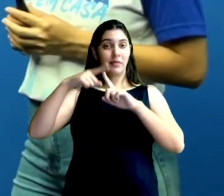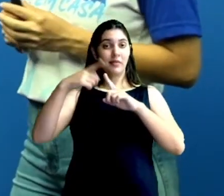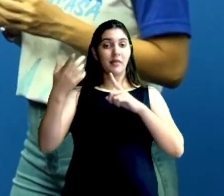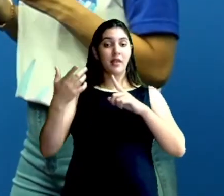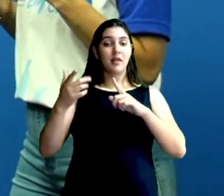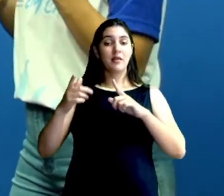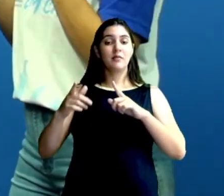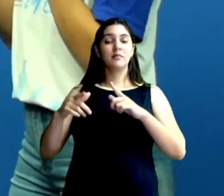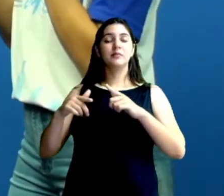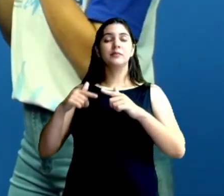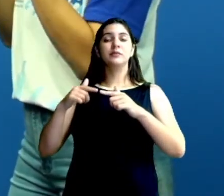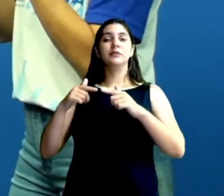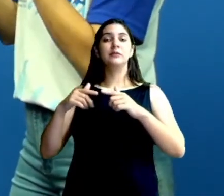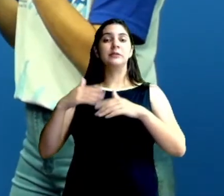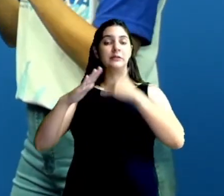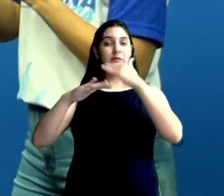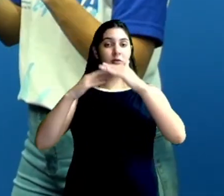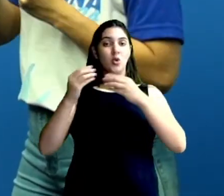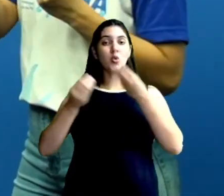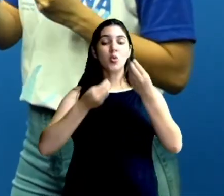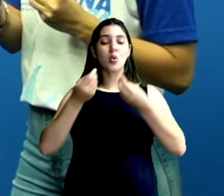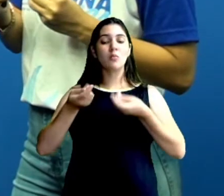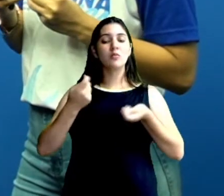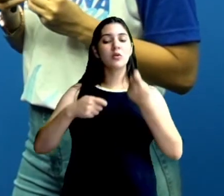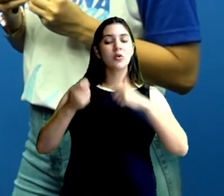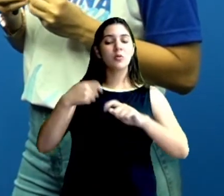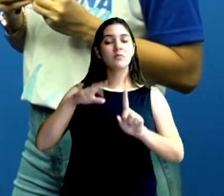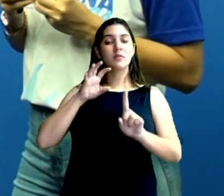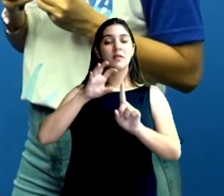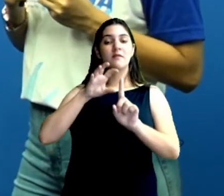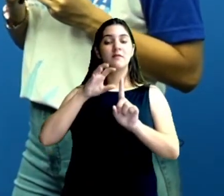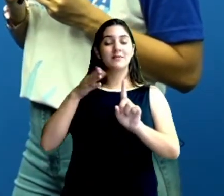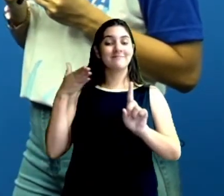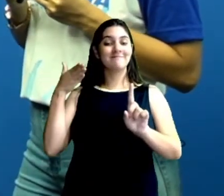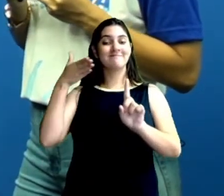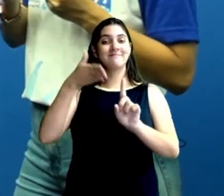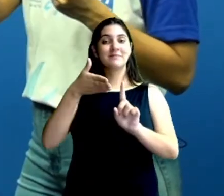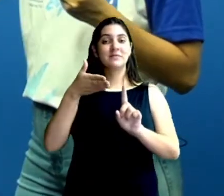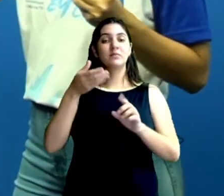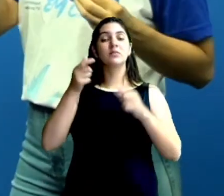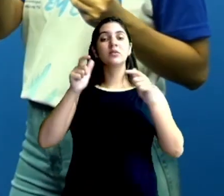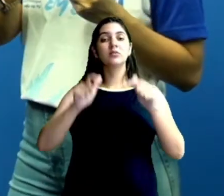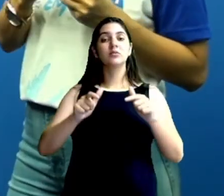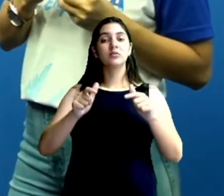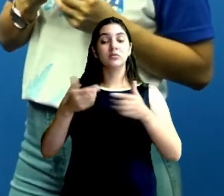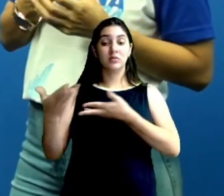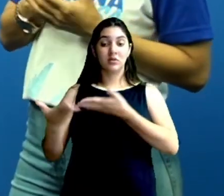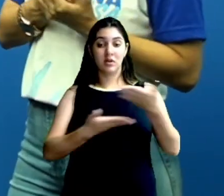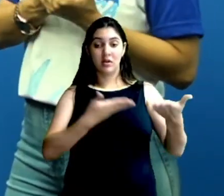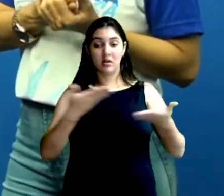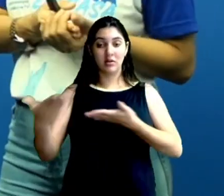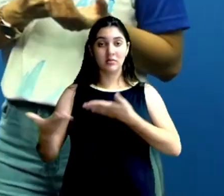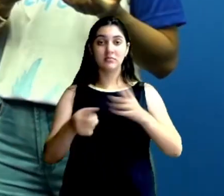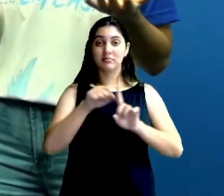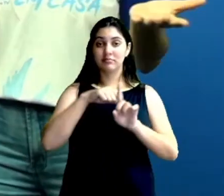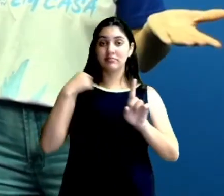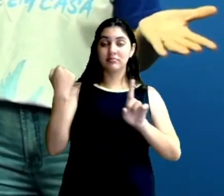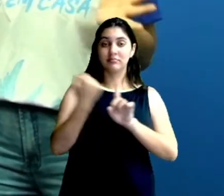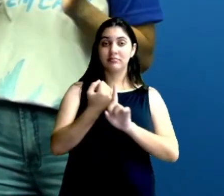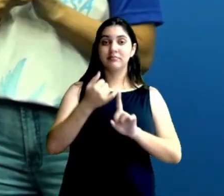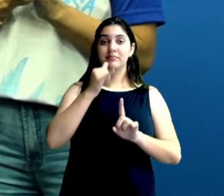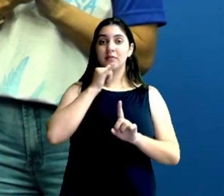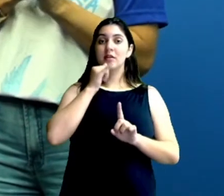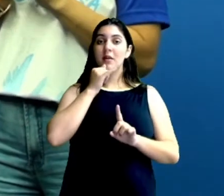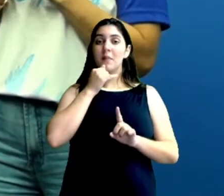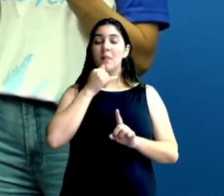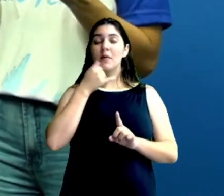dá ali. Como essa economia influencia diretamente nas relações sociais. A